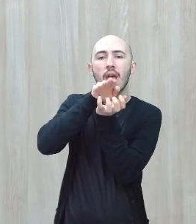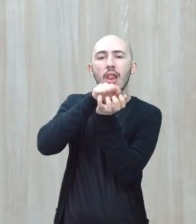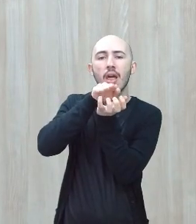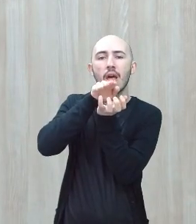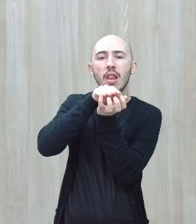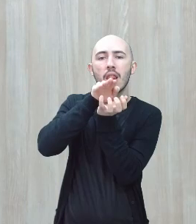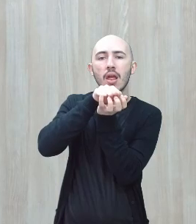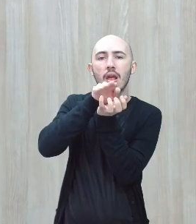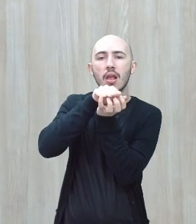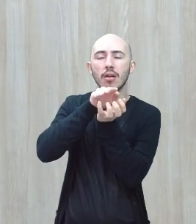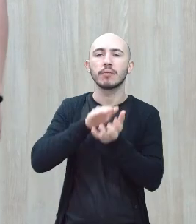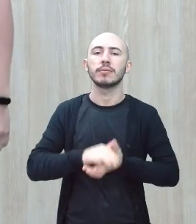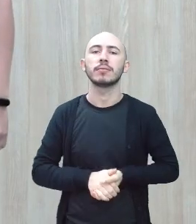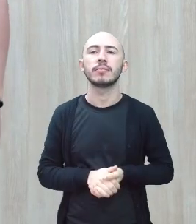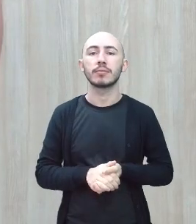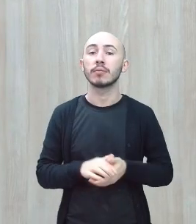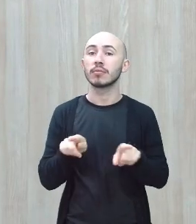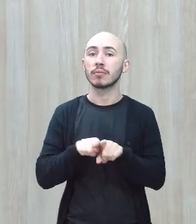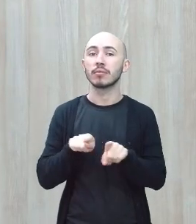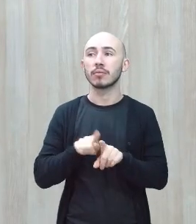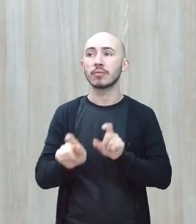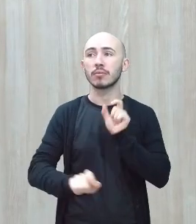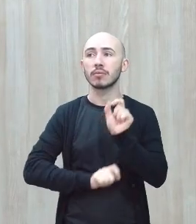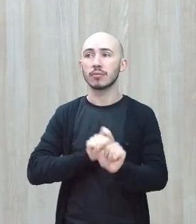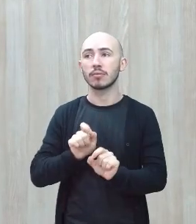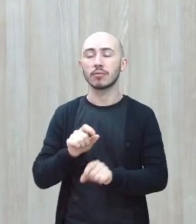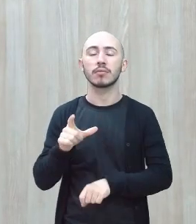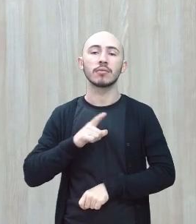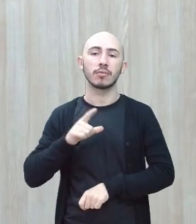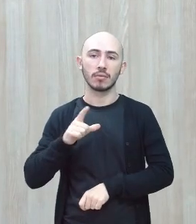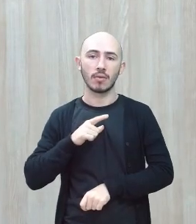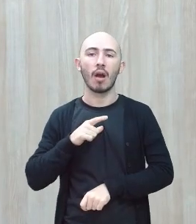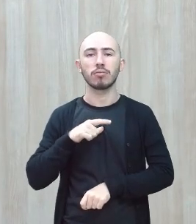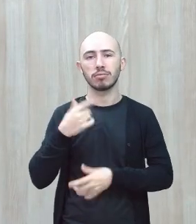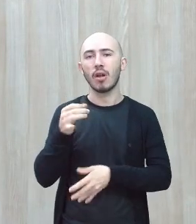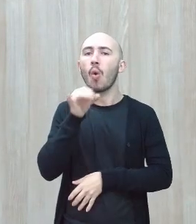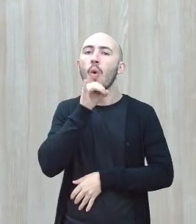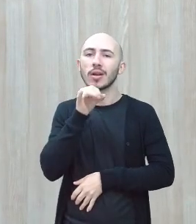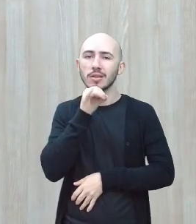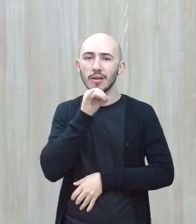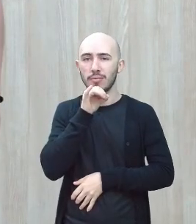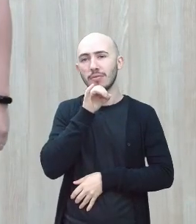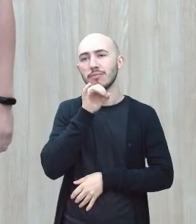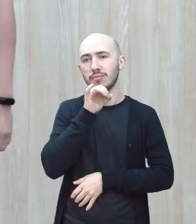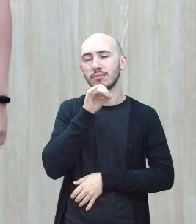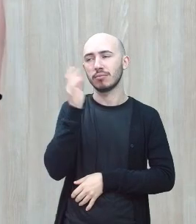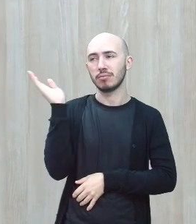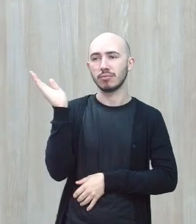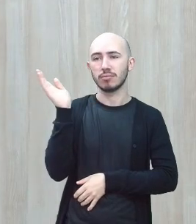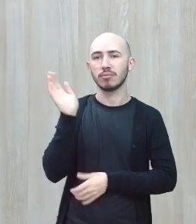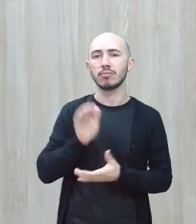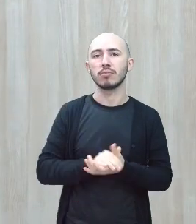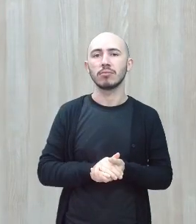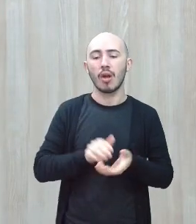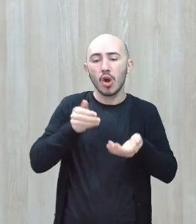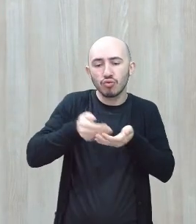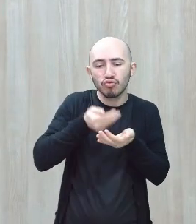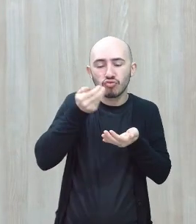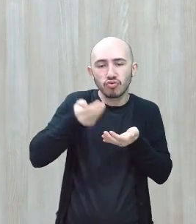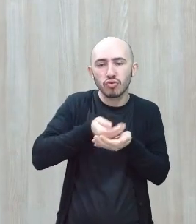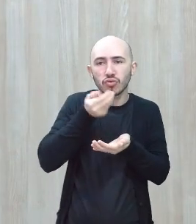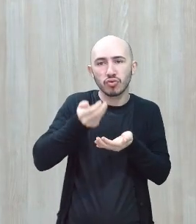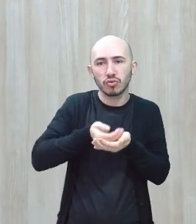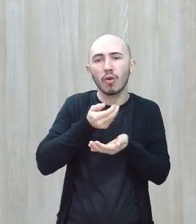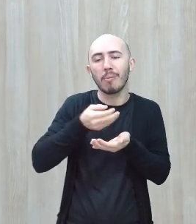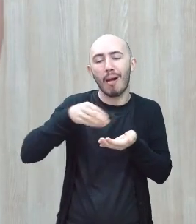brincadeirinha, né, que é sopa de salsinha sem sal, que é para você começar a falar assim com a língua presa.